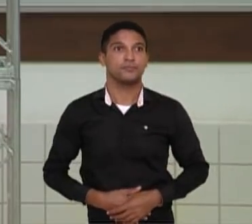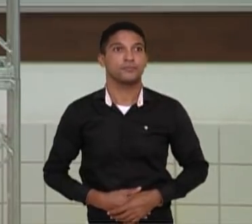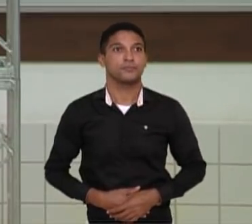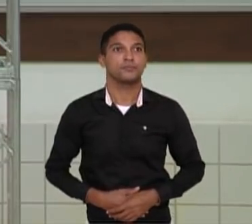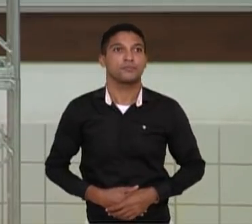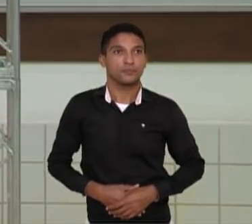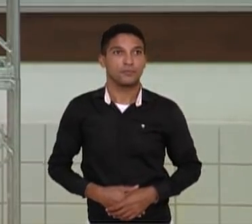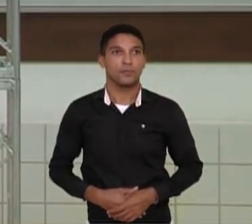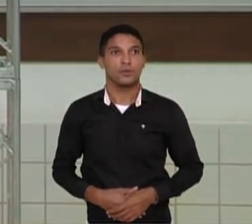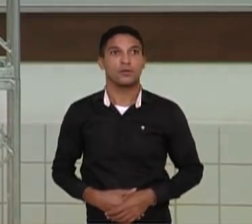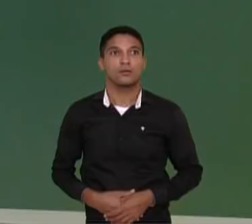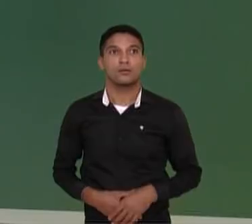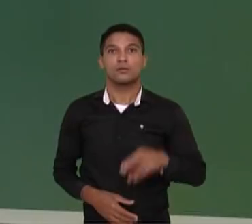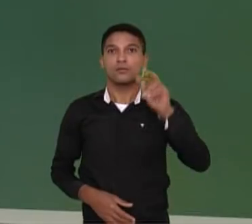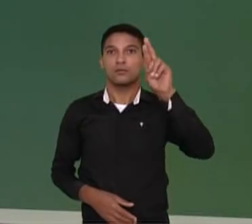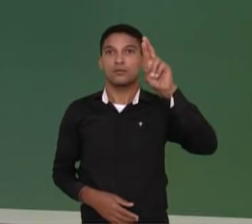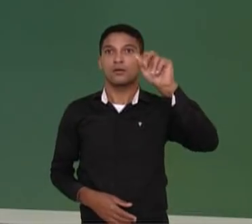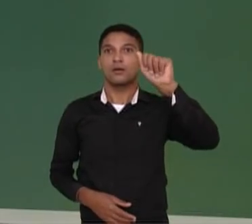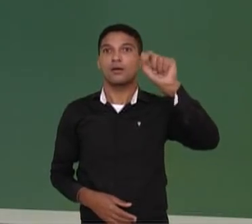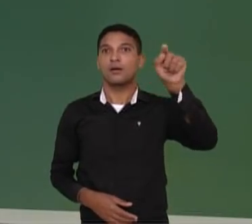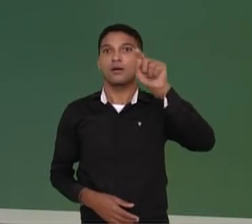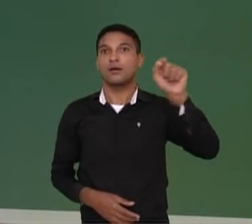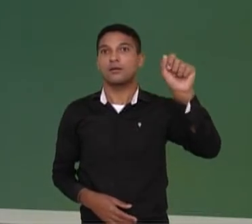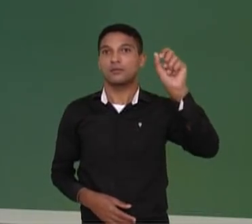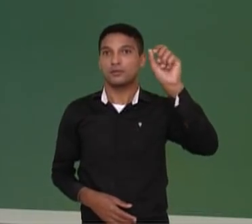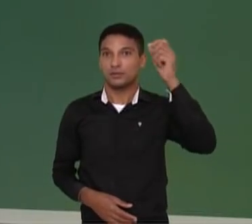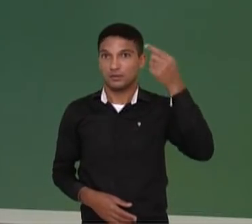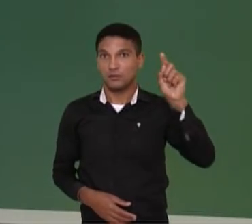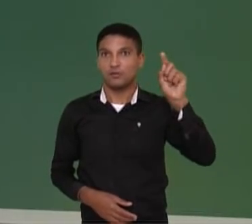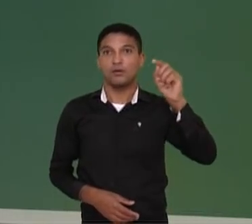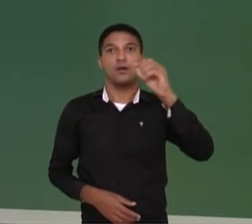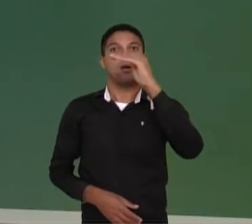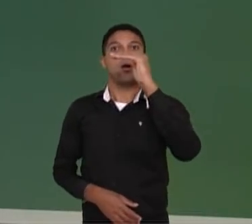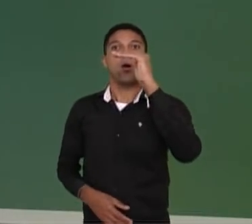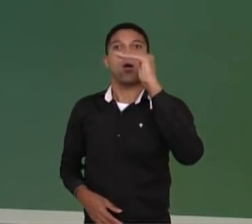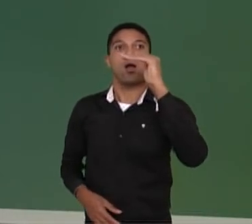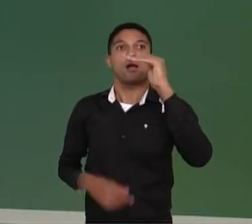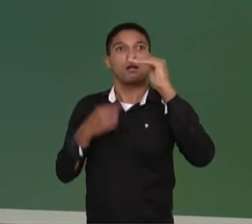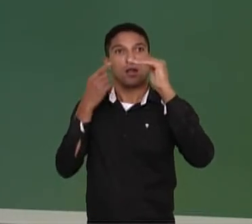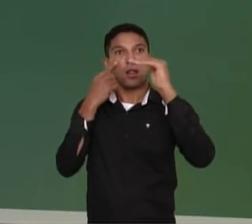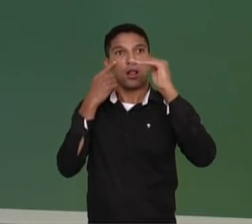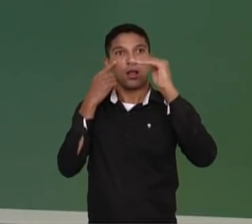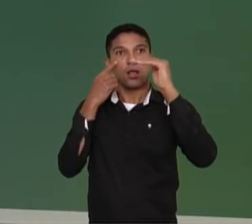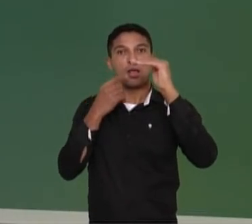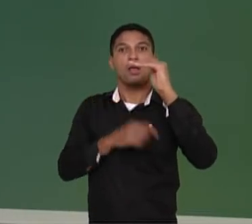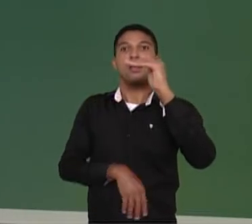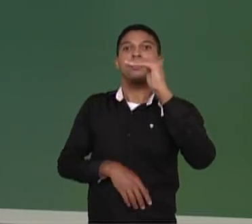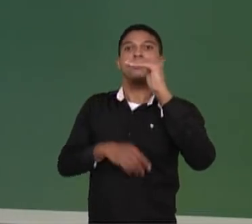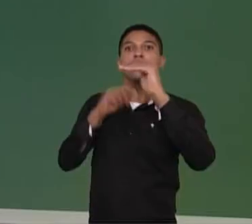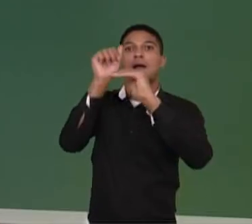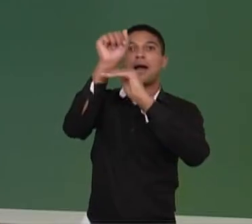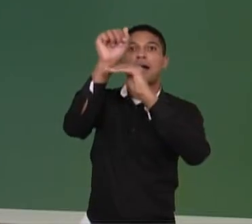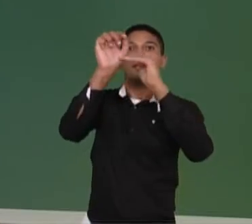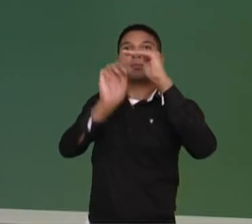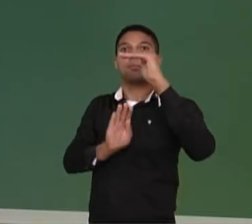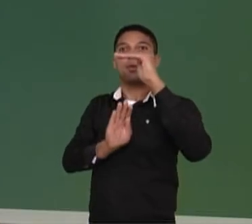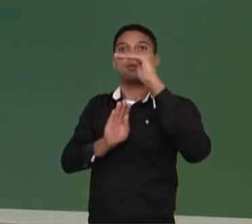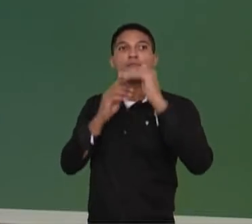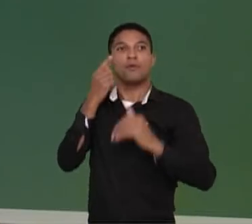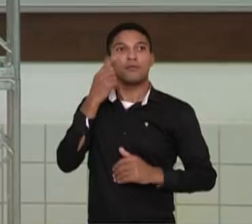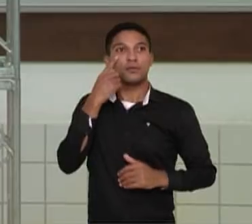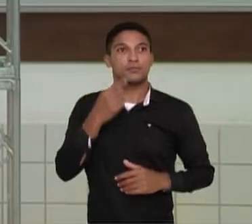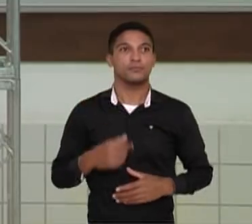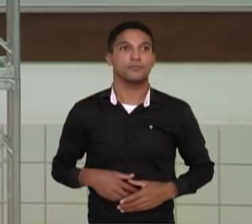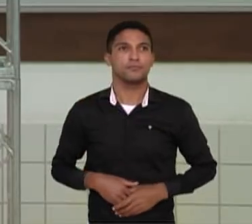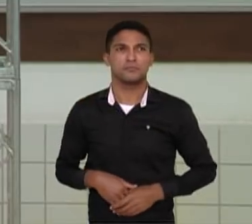conheço. Então, olha só, a razão entre dois números, A e B, com B diferente de zero, aí você pensa, mas